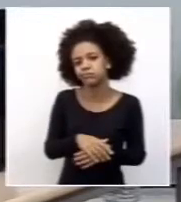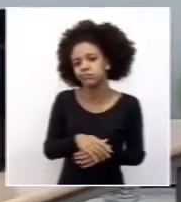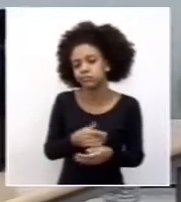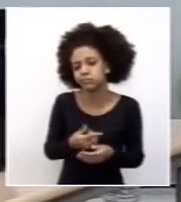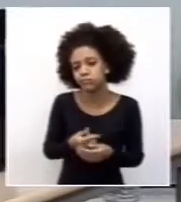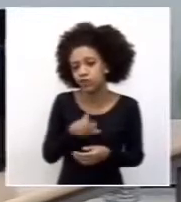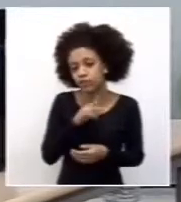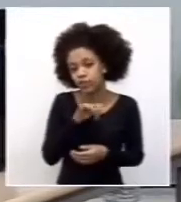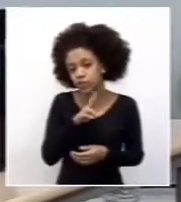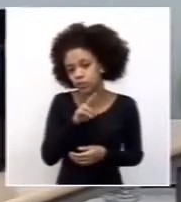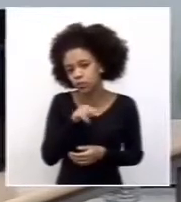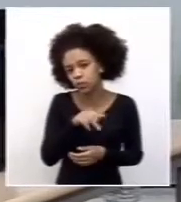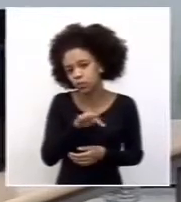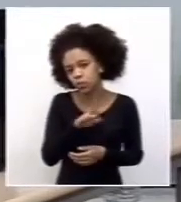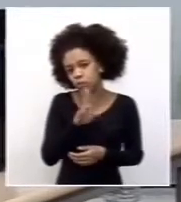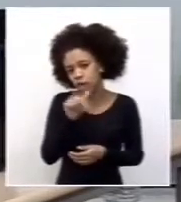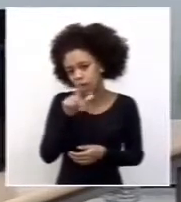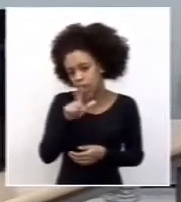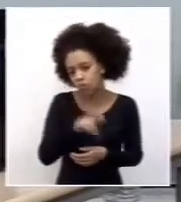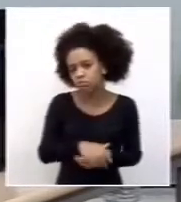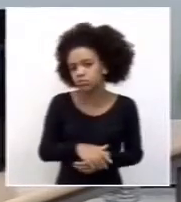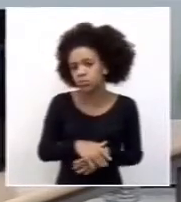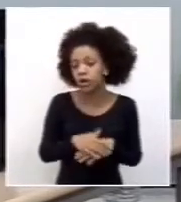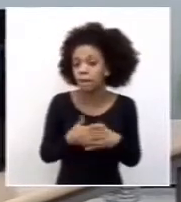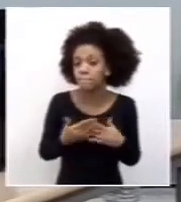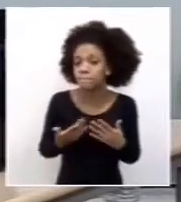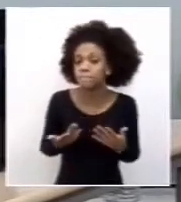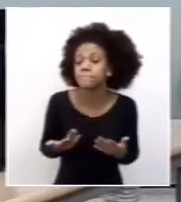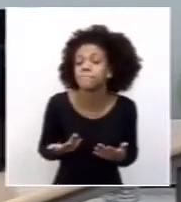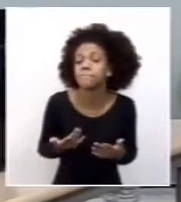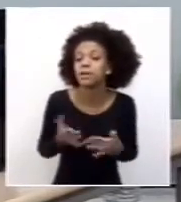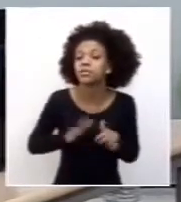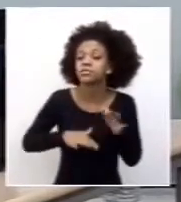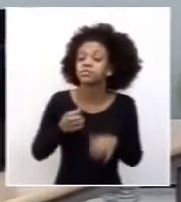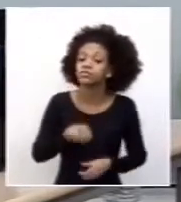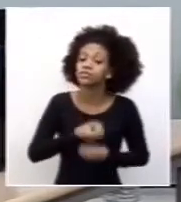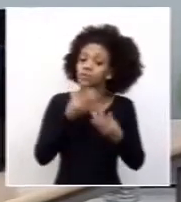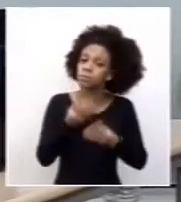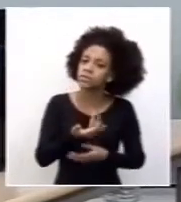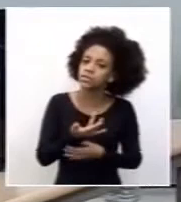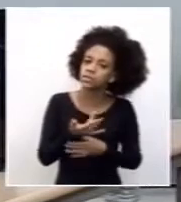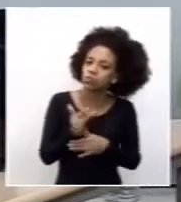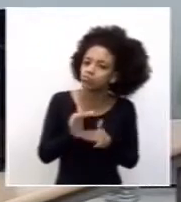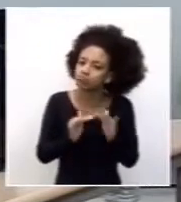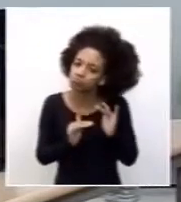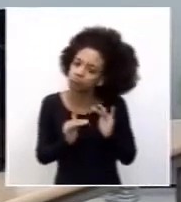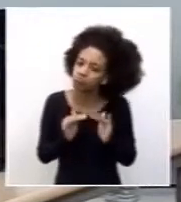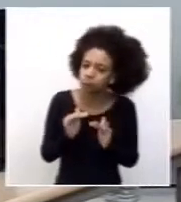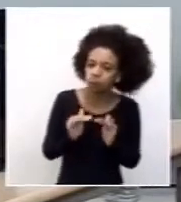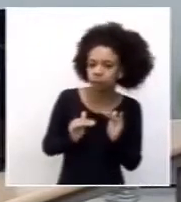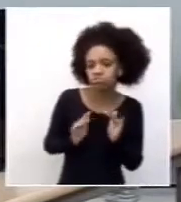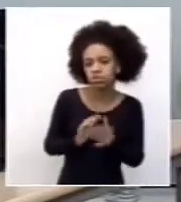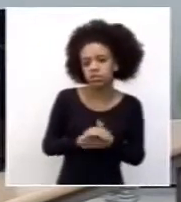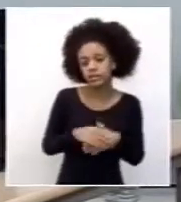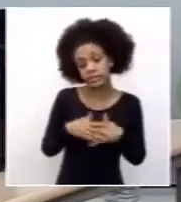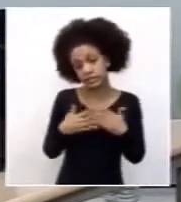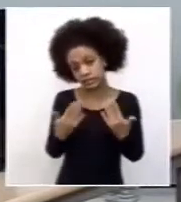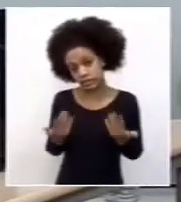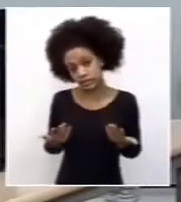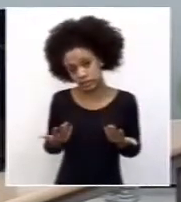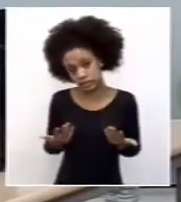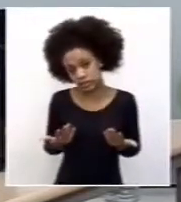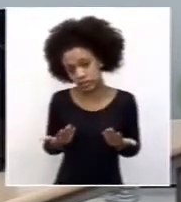ou com recurso tecnológico, talvez as informações elas chegavam talvez não com tanta precisão, né? Então,